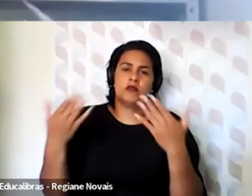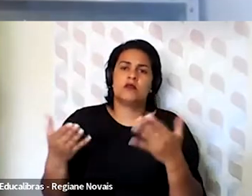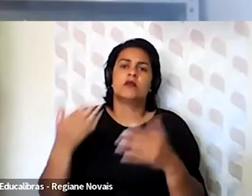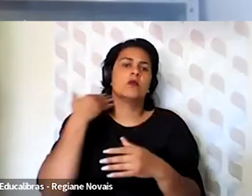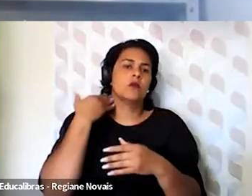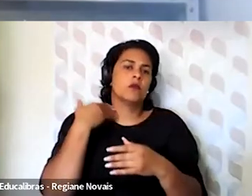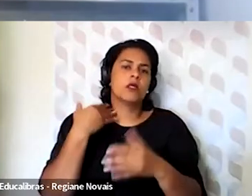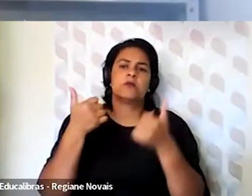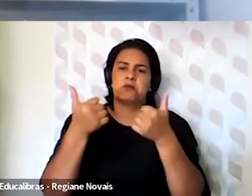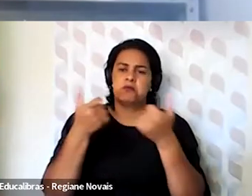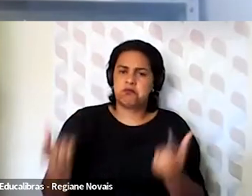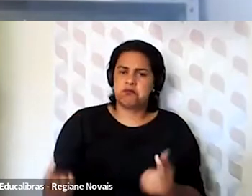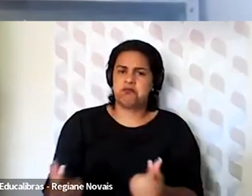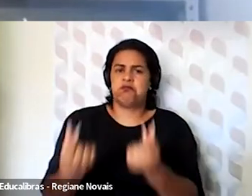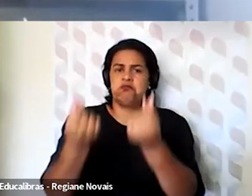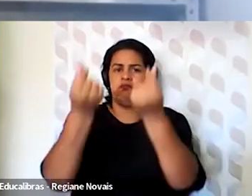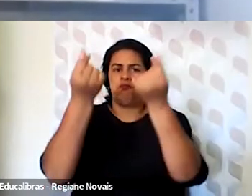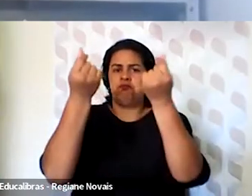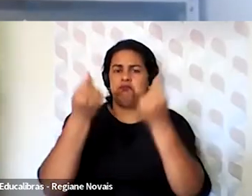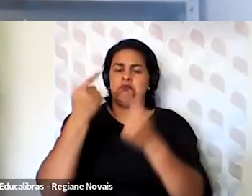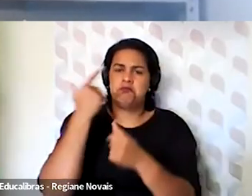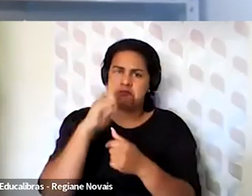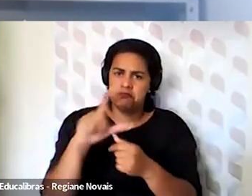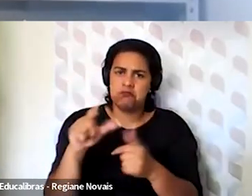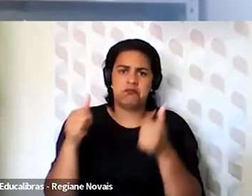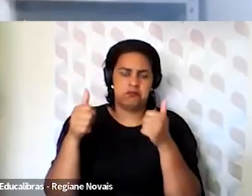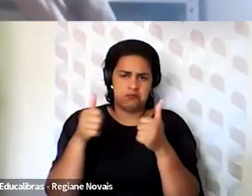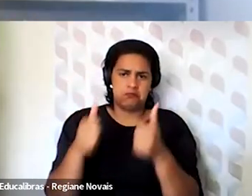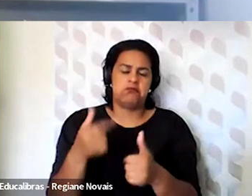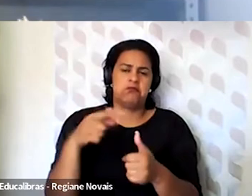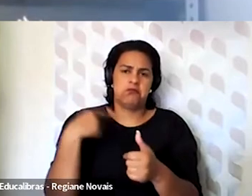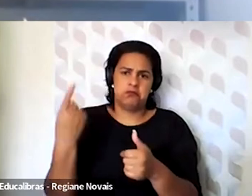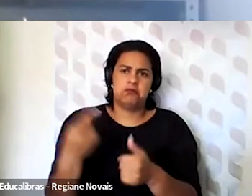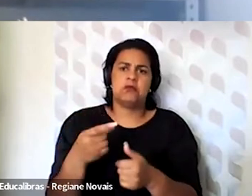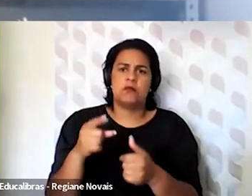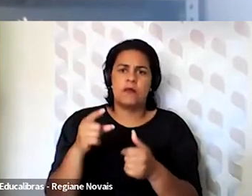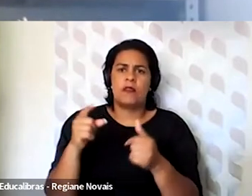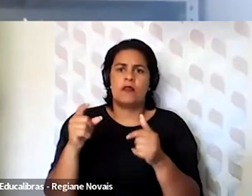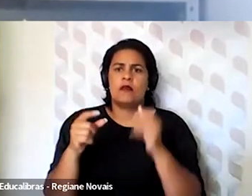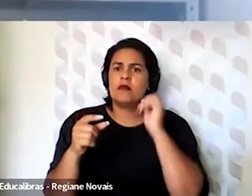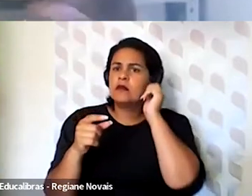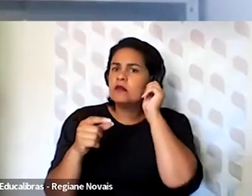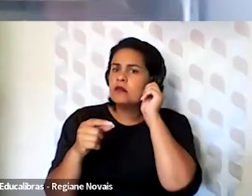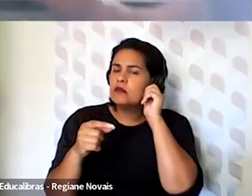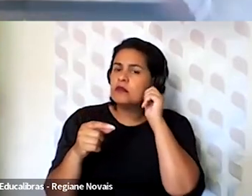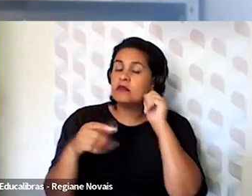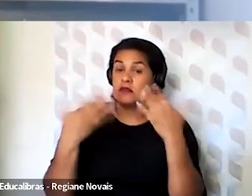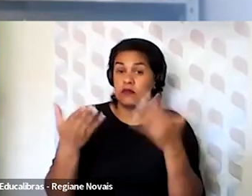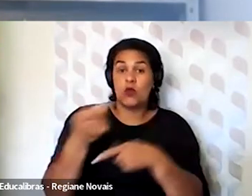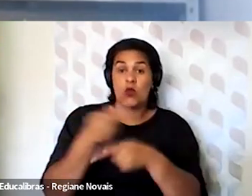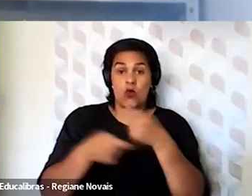enriquecendo, todos estavam ganhando muito dinheiro. E nessa festa digamos, econômica, o Lula